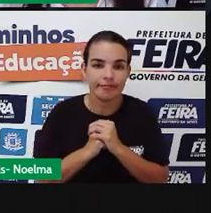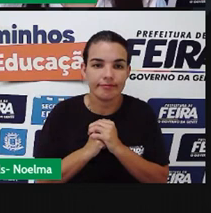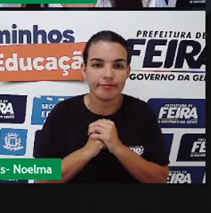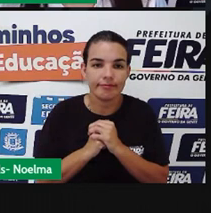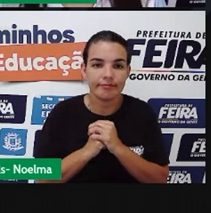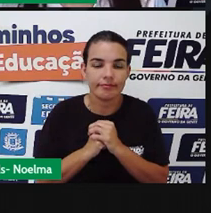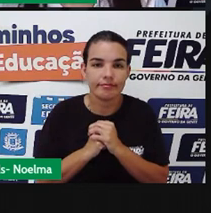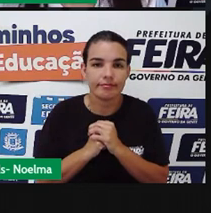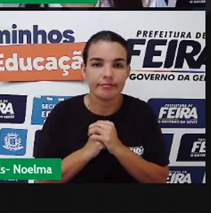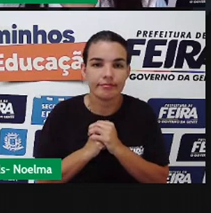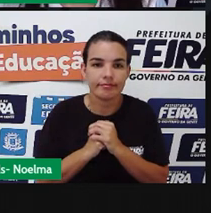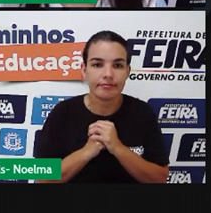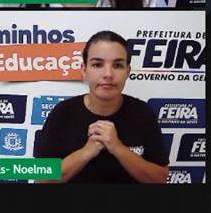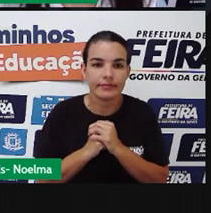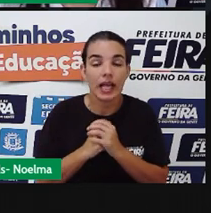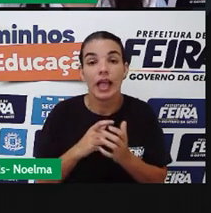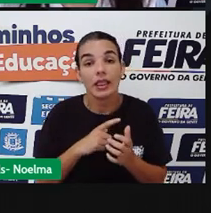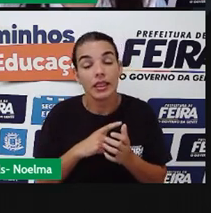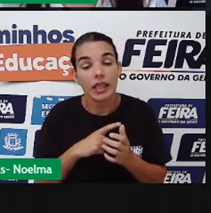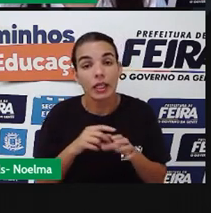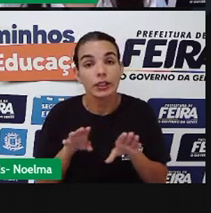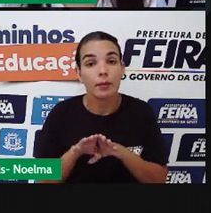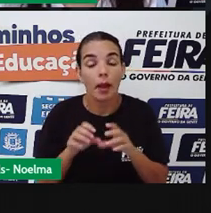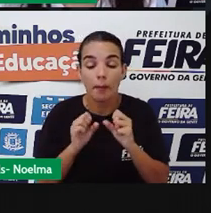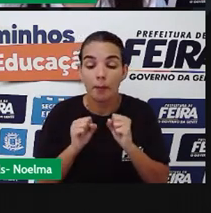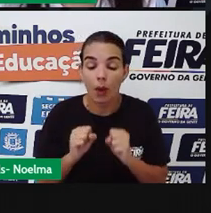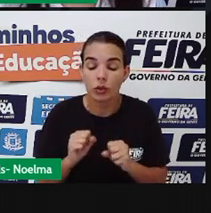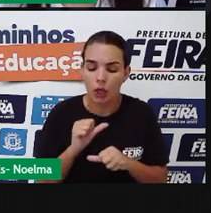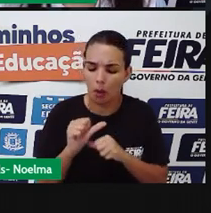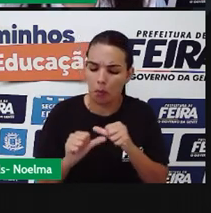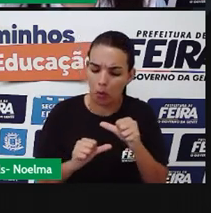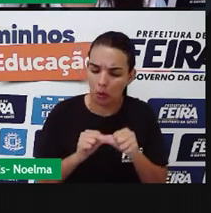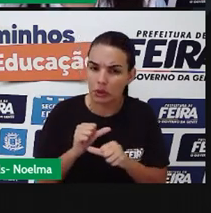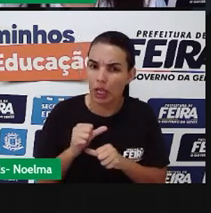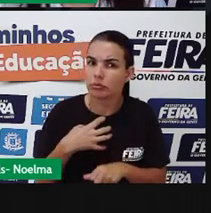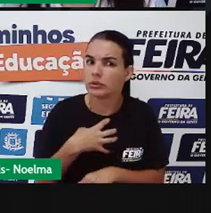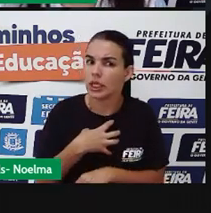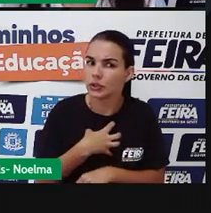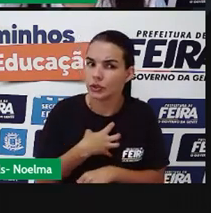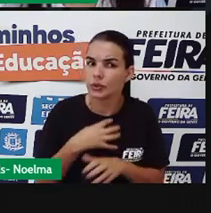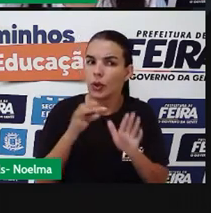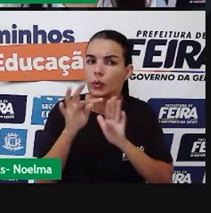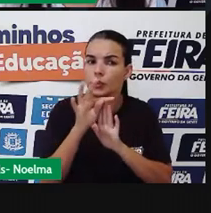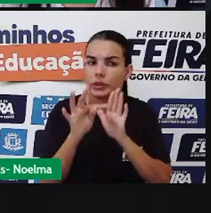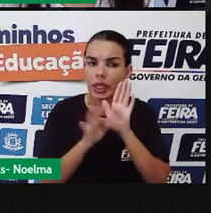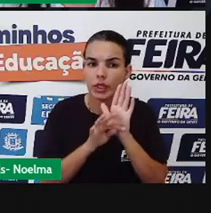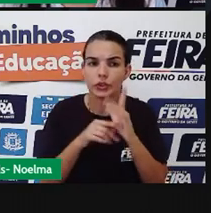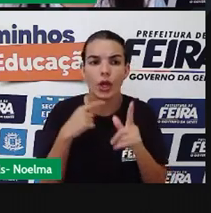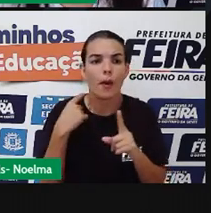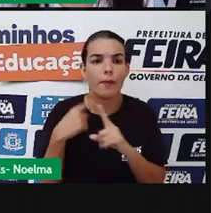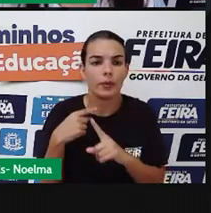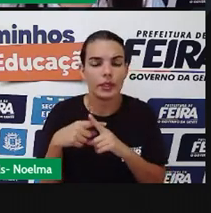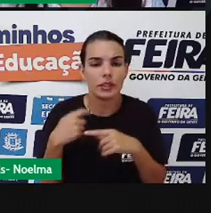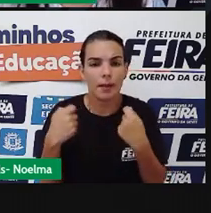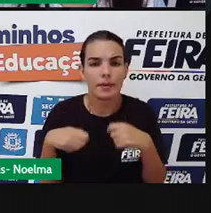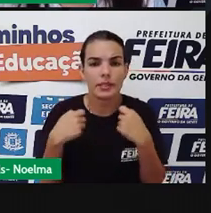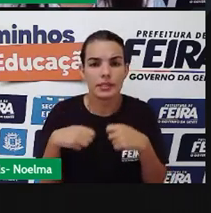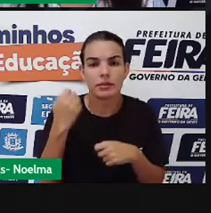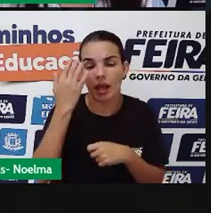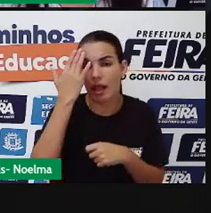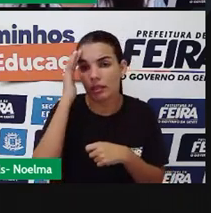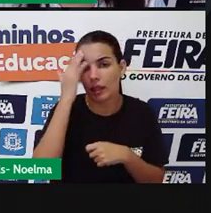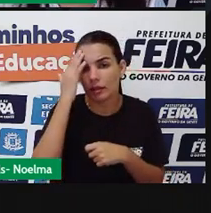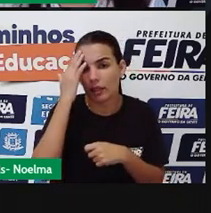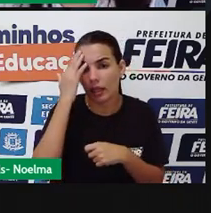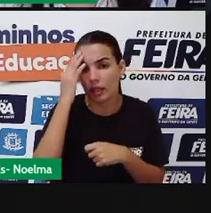uma vírgula. Mas a vírgula ela também pode mudar totalmente o sentido do texto, né? Por isso que a gente deve entender que ela não